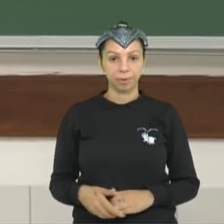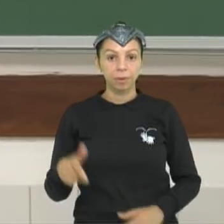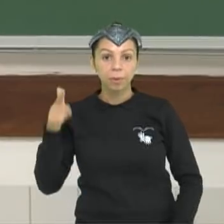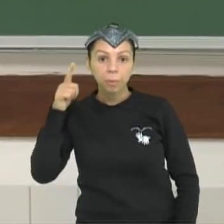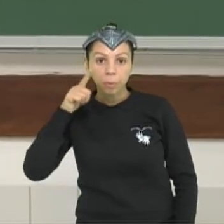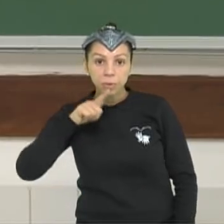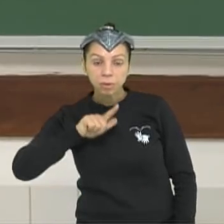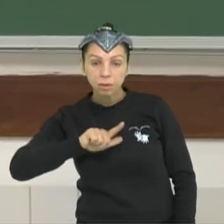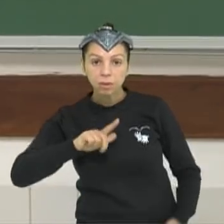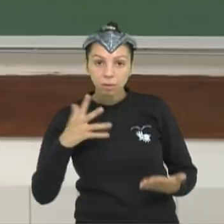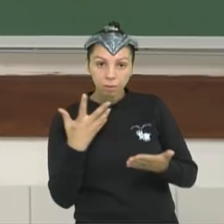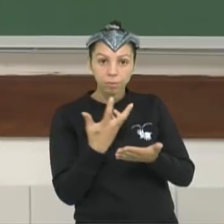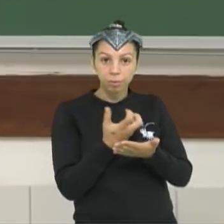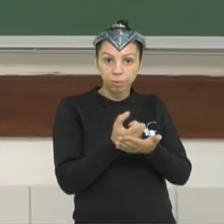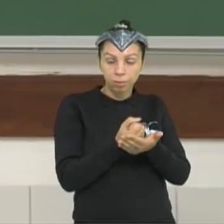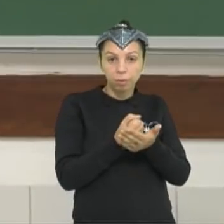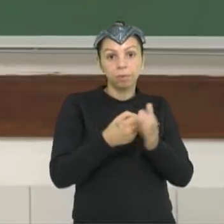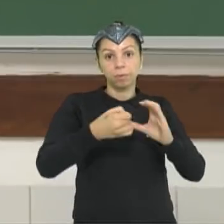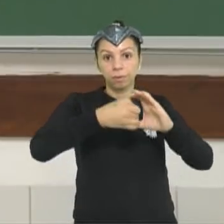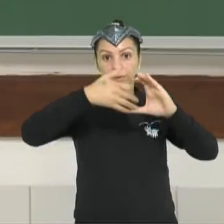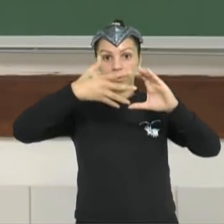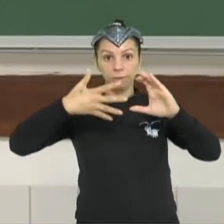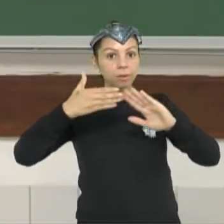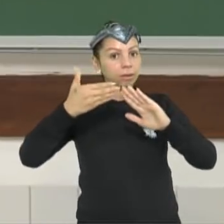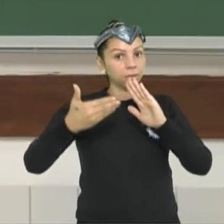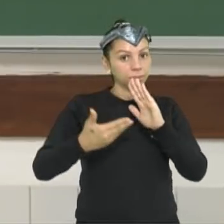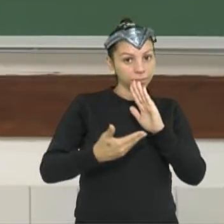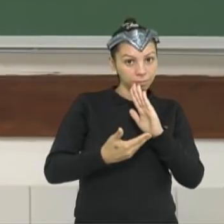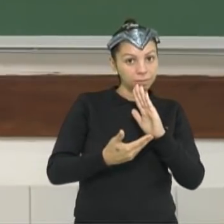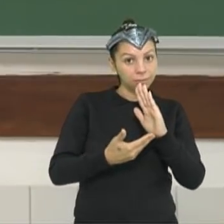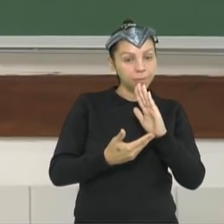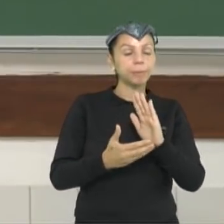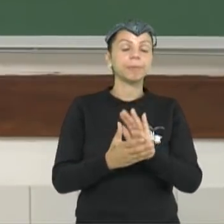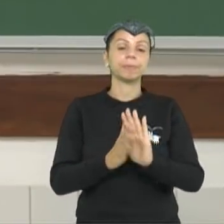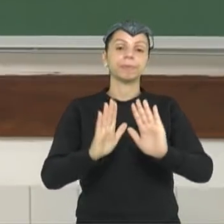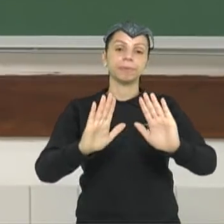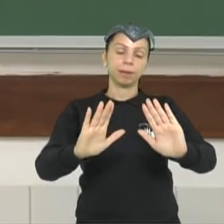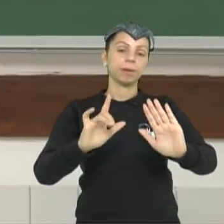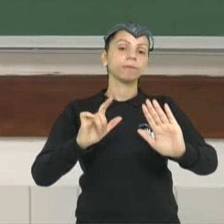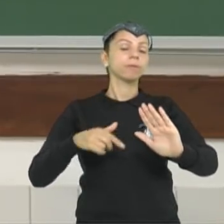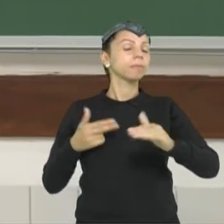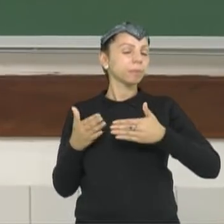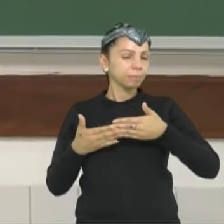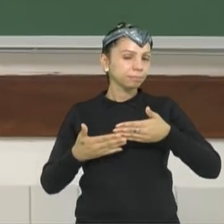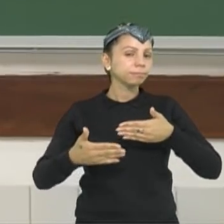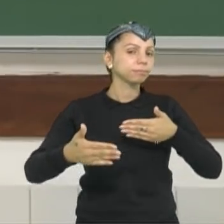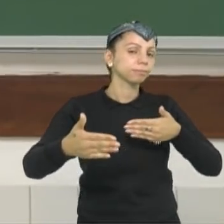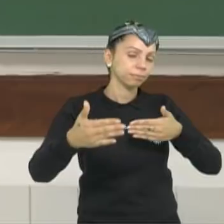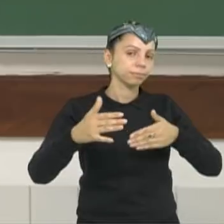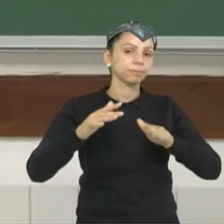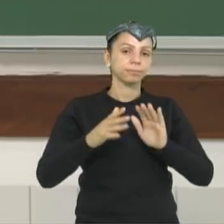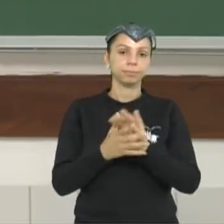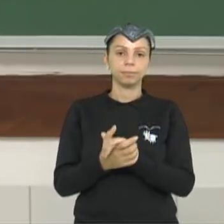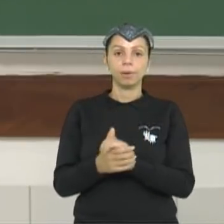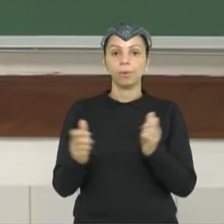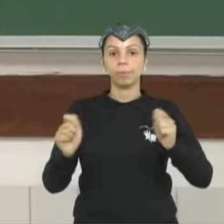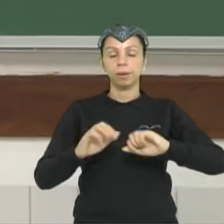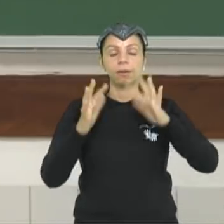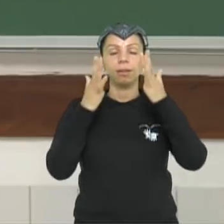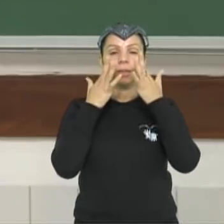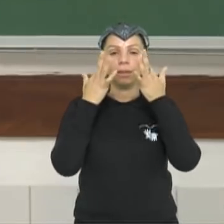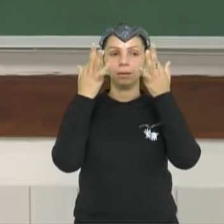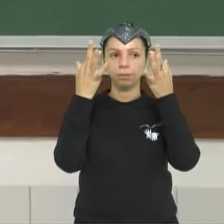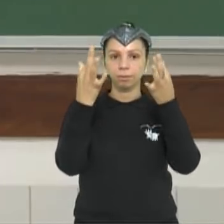Conseguiu anotar todas as características da Wonder Woman? Vamos dar sequência? Agora você tem que prestar